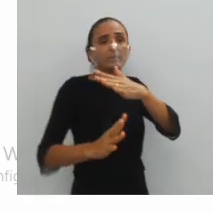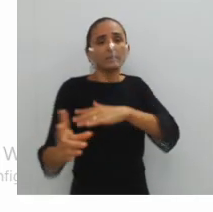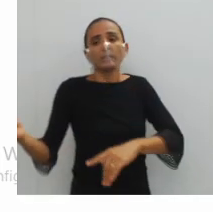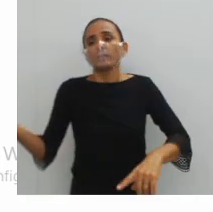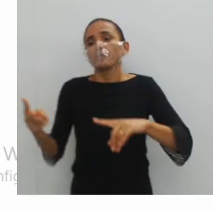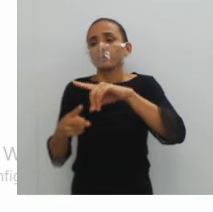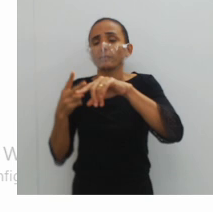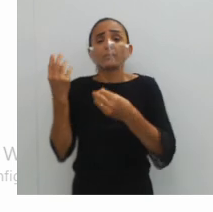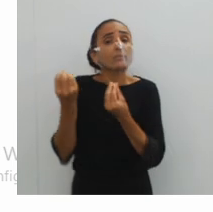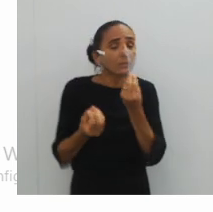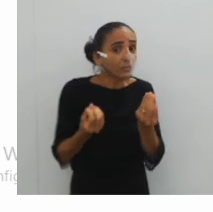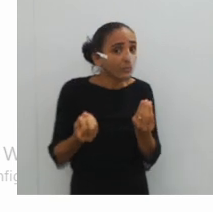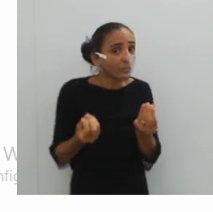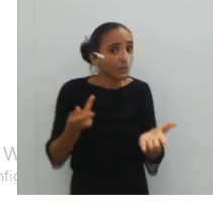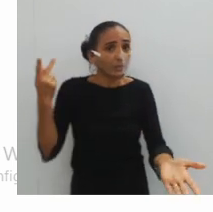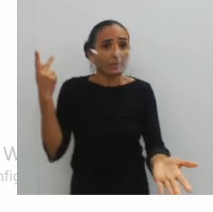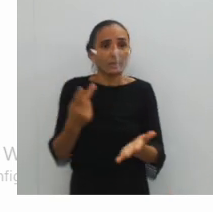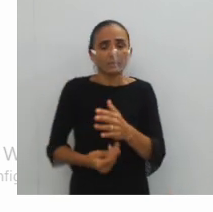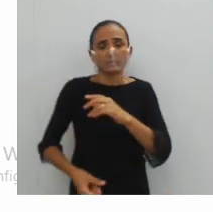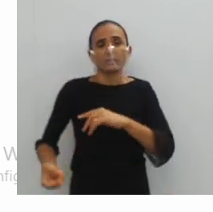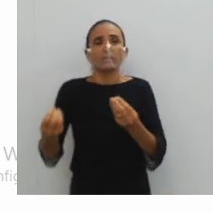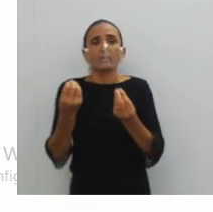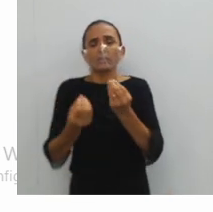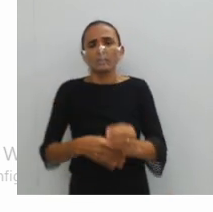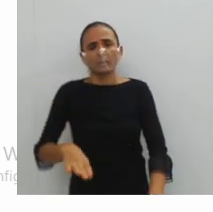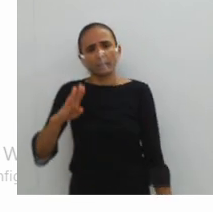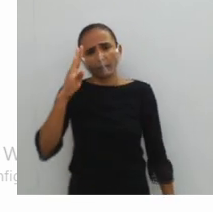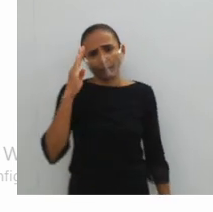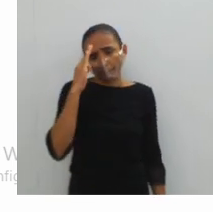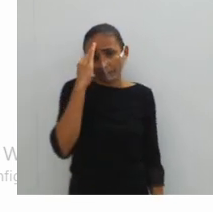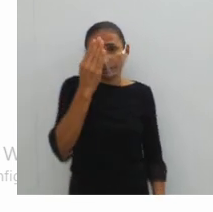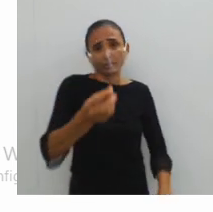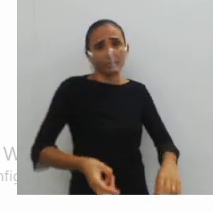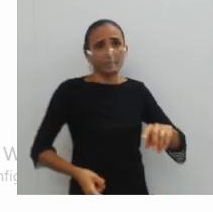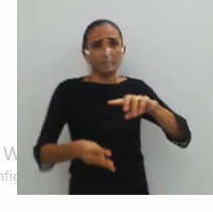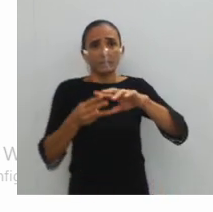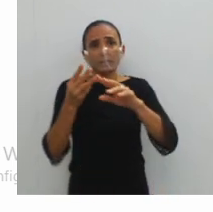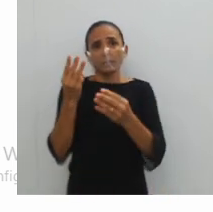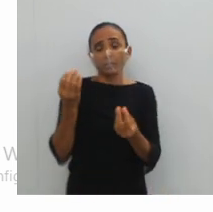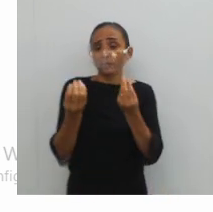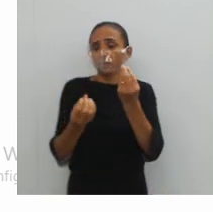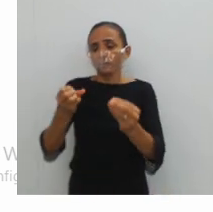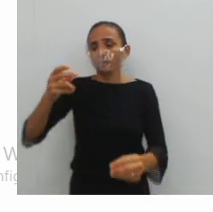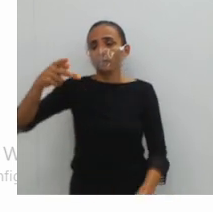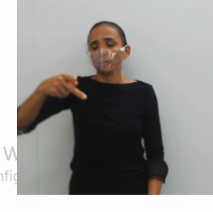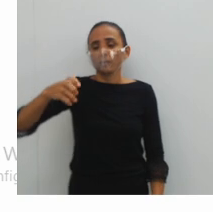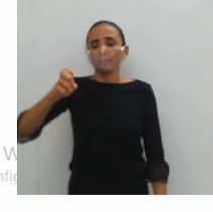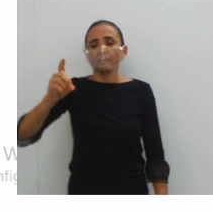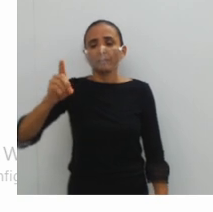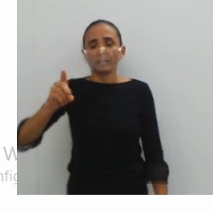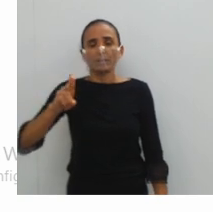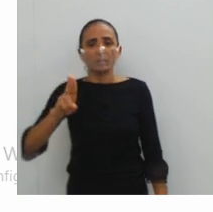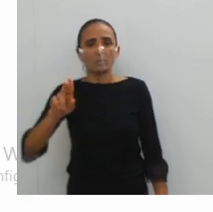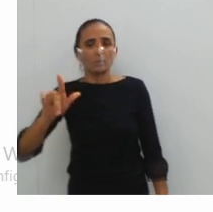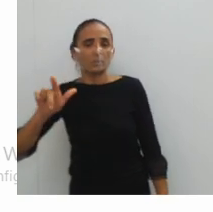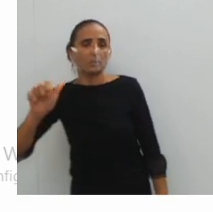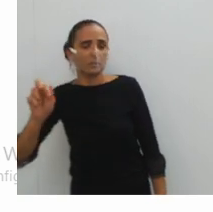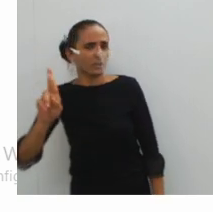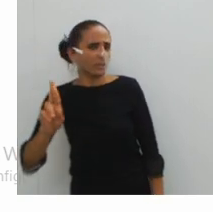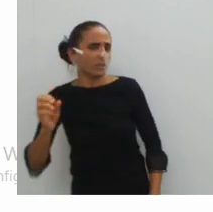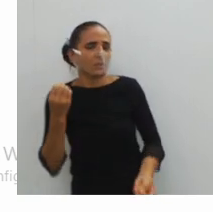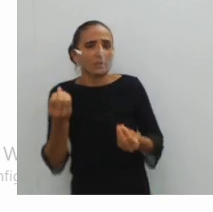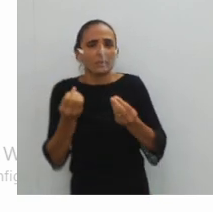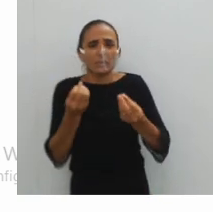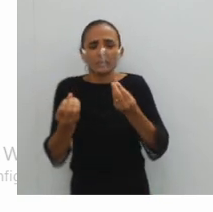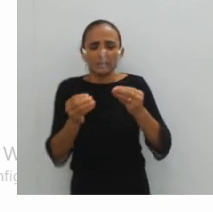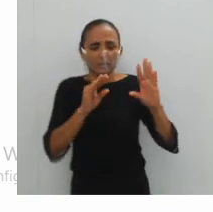de diversas formas, tá? As principais, a gente atribui ela à migração pendular. Que danada é isso, professor? É